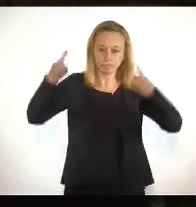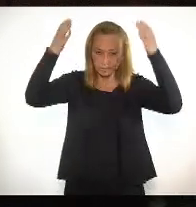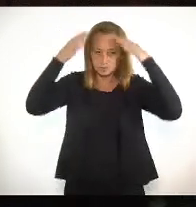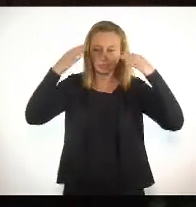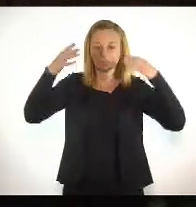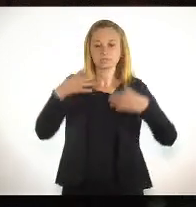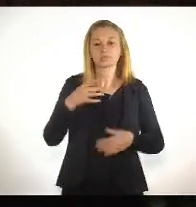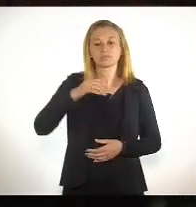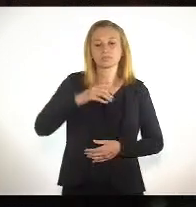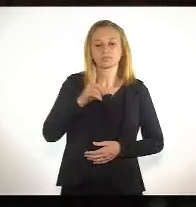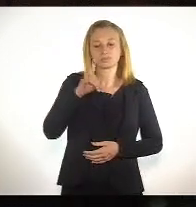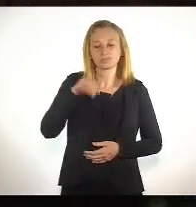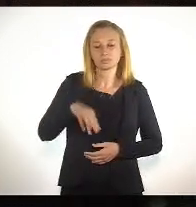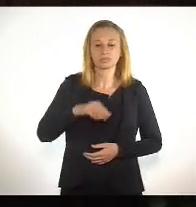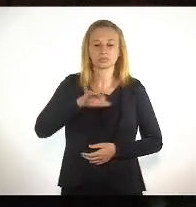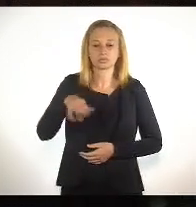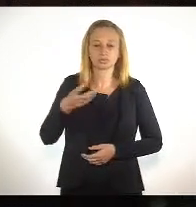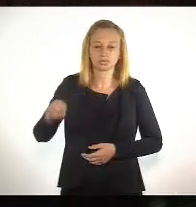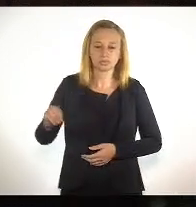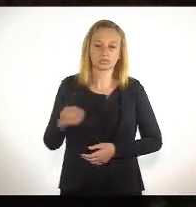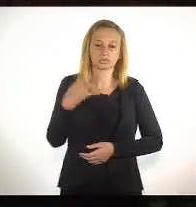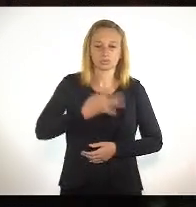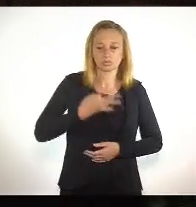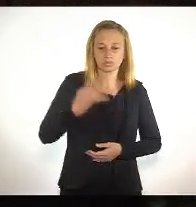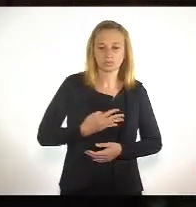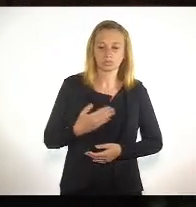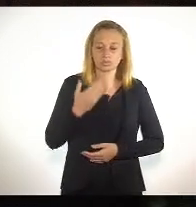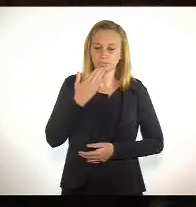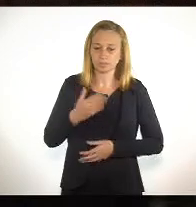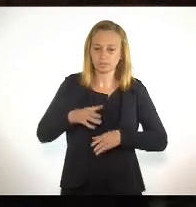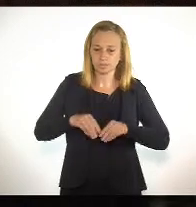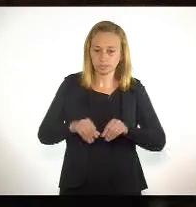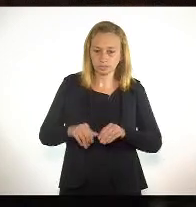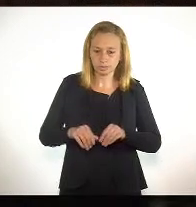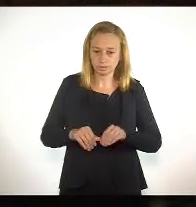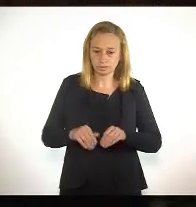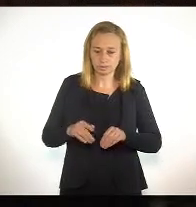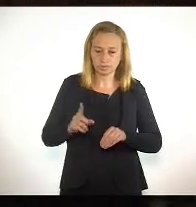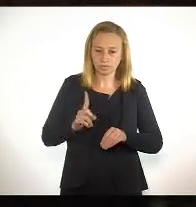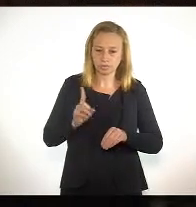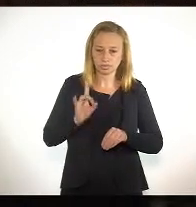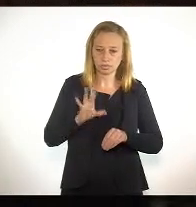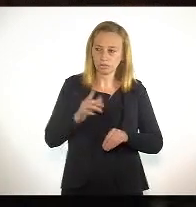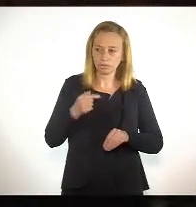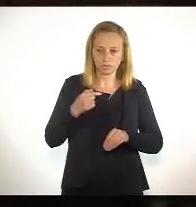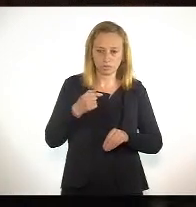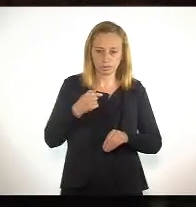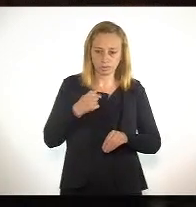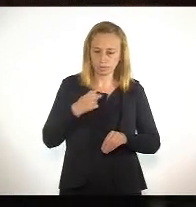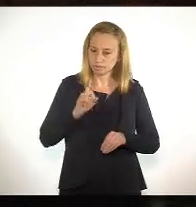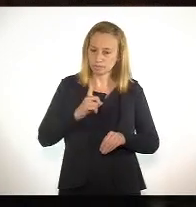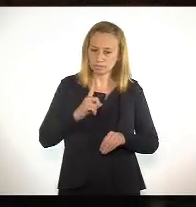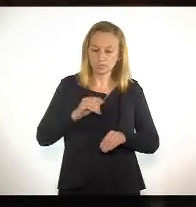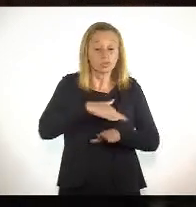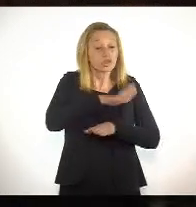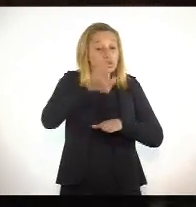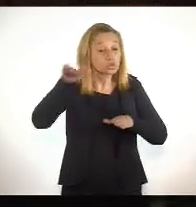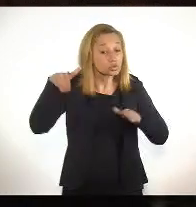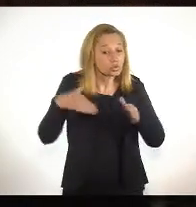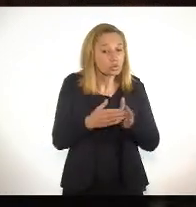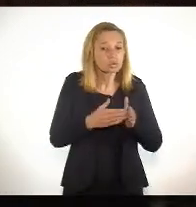João IV para que concedesse um pedaço de terra, não para ele, mas para todos